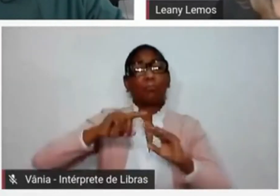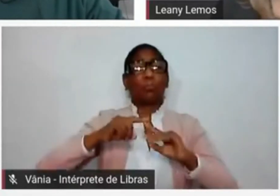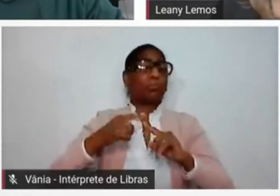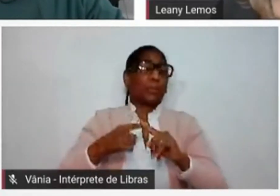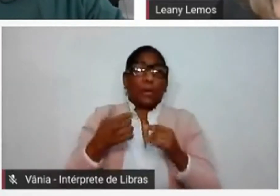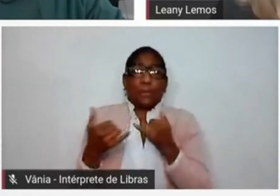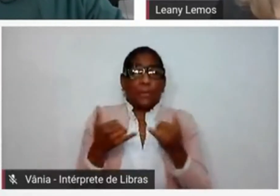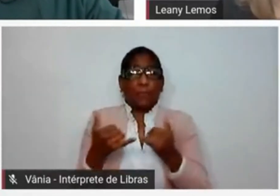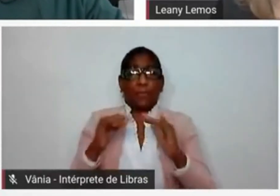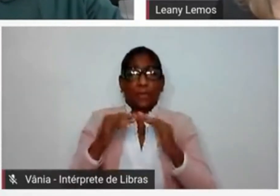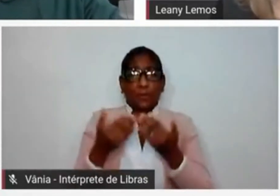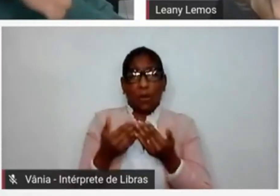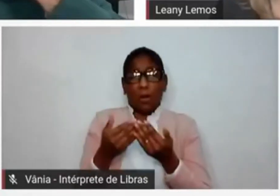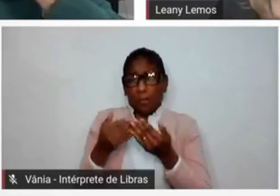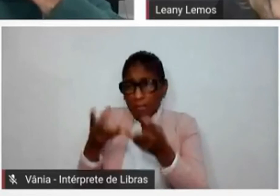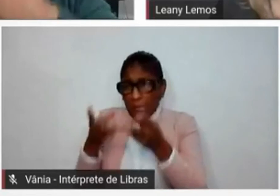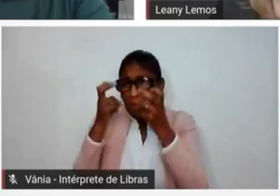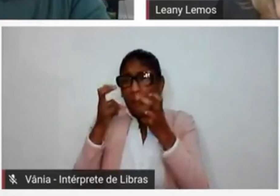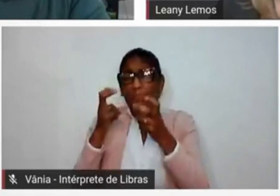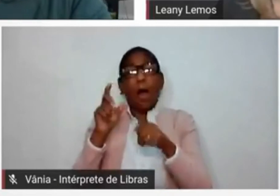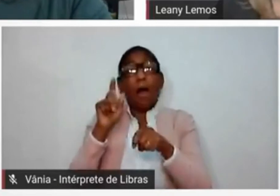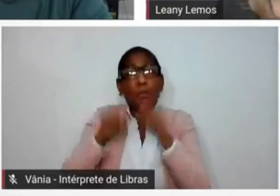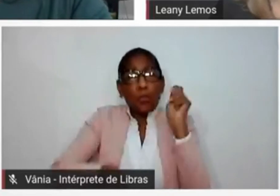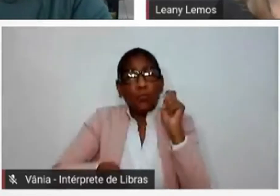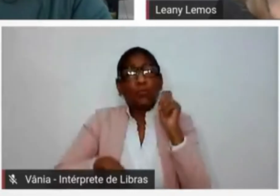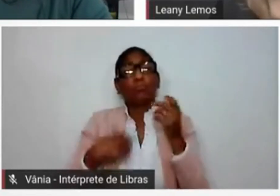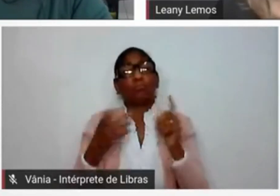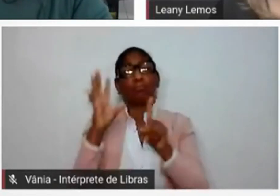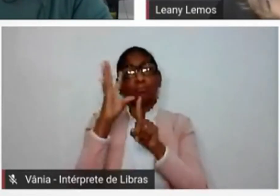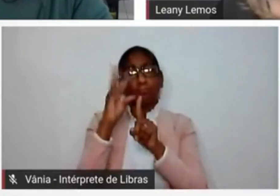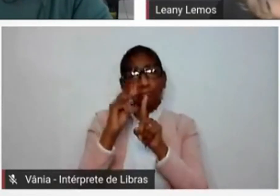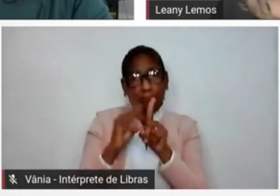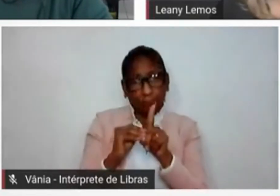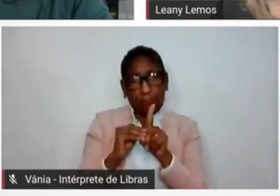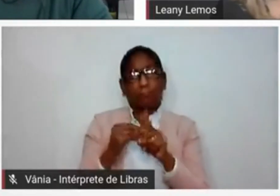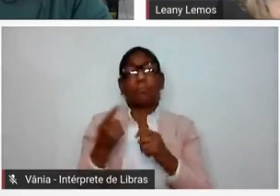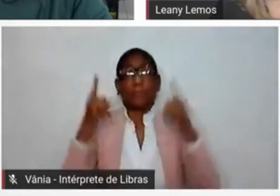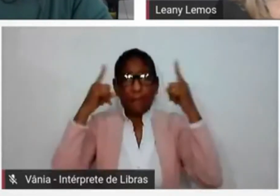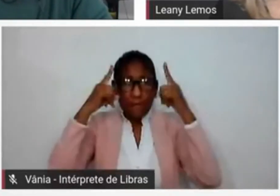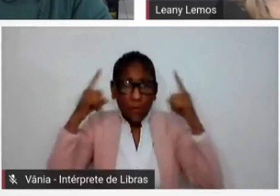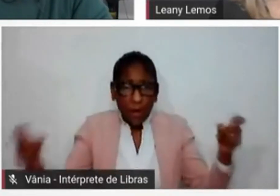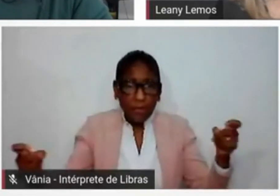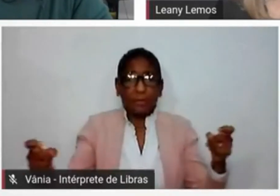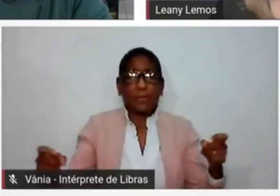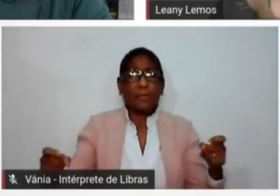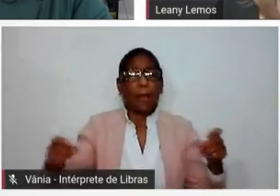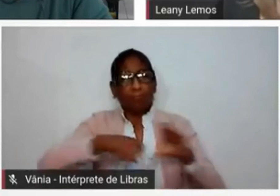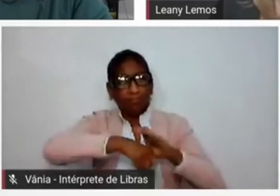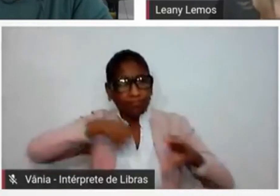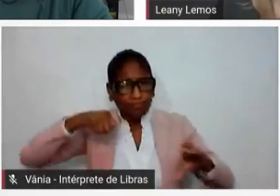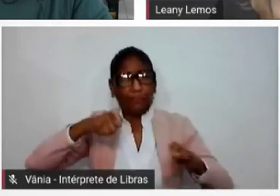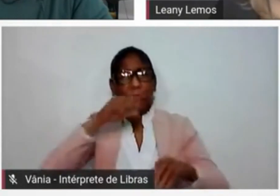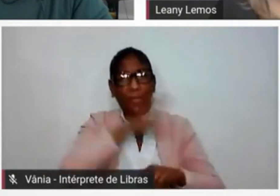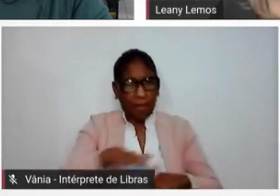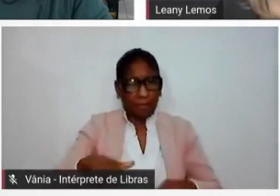se identifica abuso das crianças, ou se há violência contra as crianças. Na escola, elas